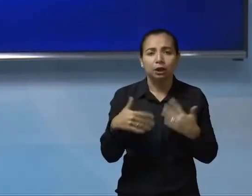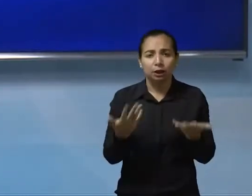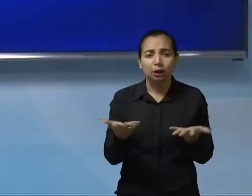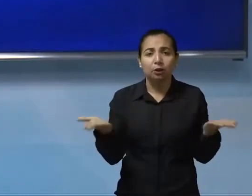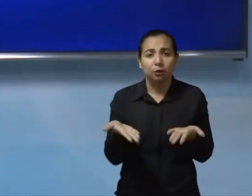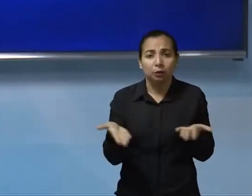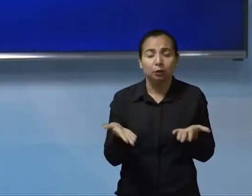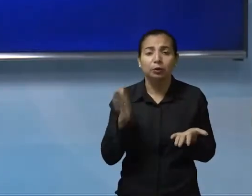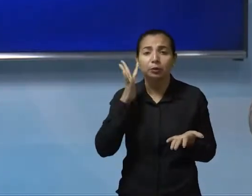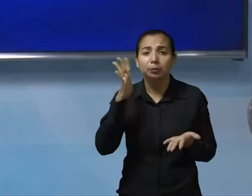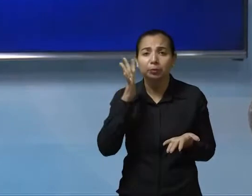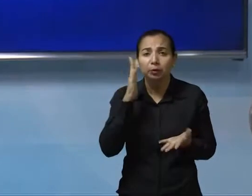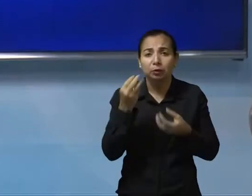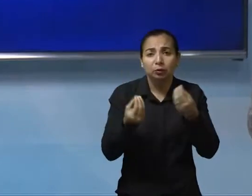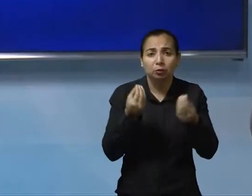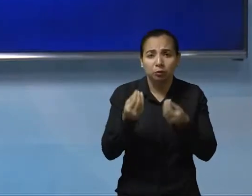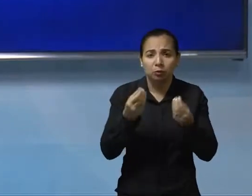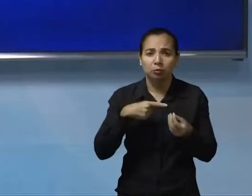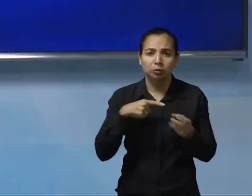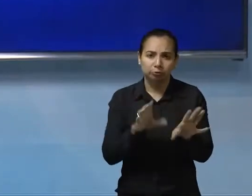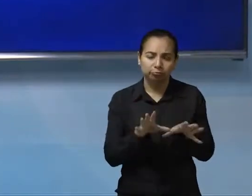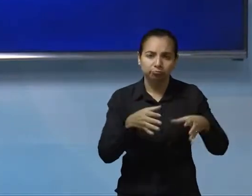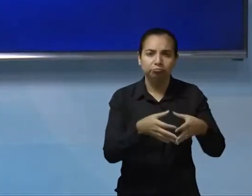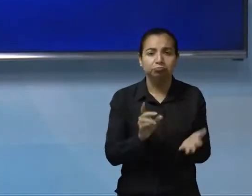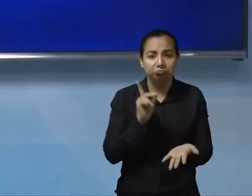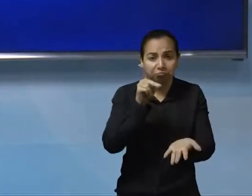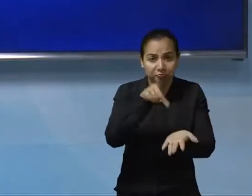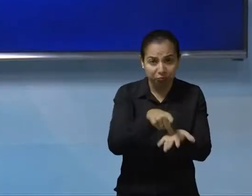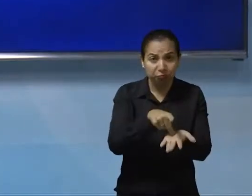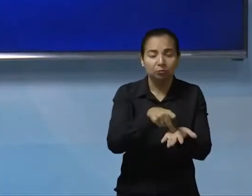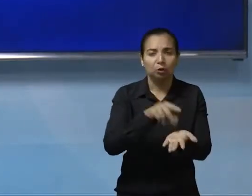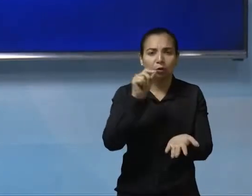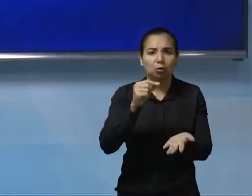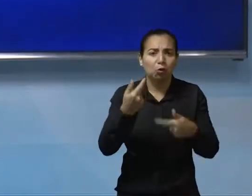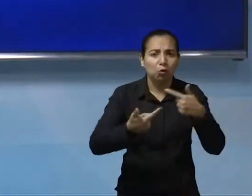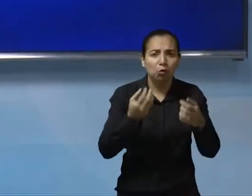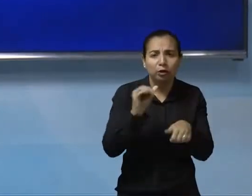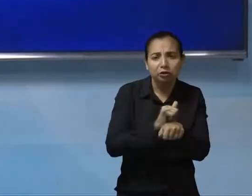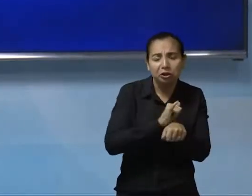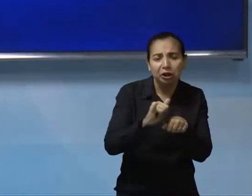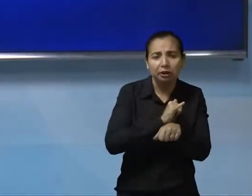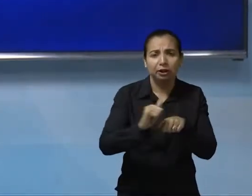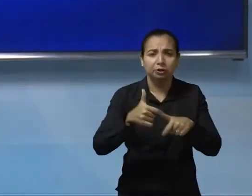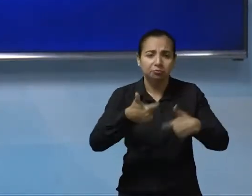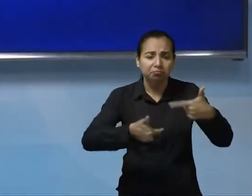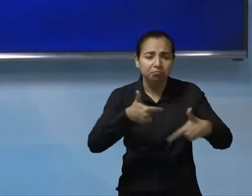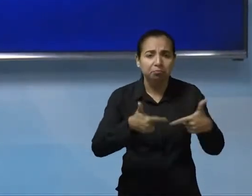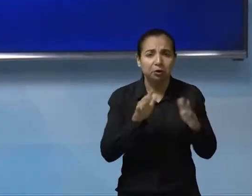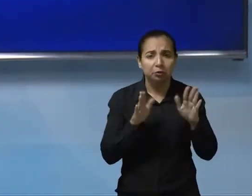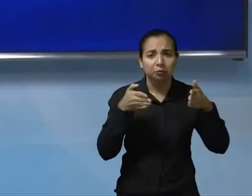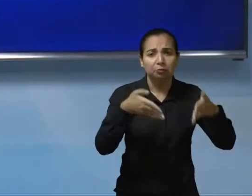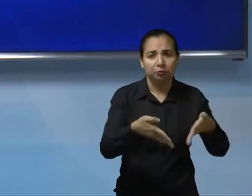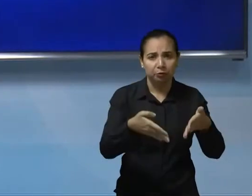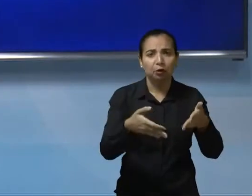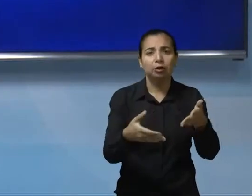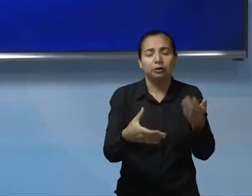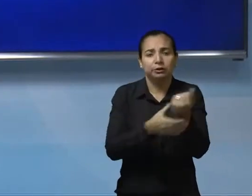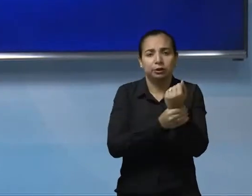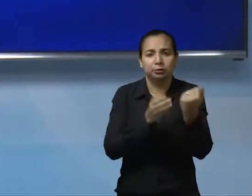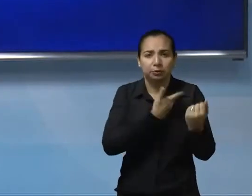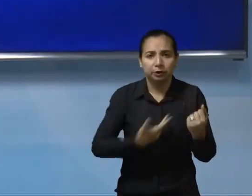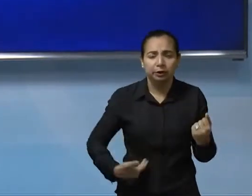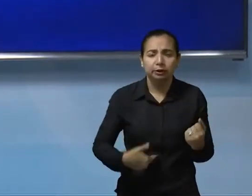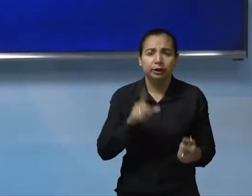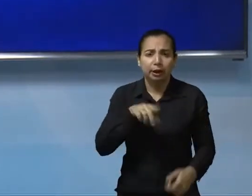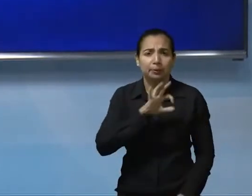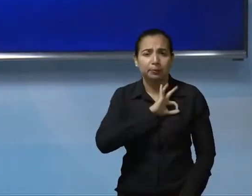agora em como integrar definitivamente a ação policial em todo o país. Leia-se,